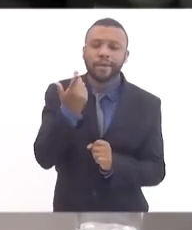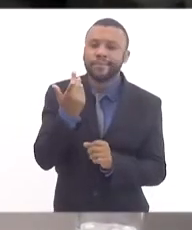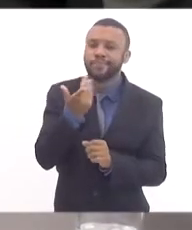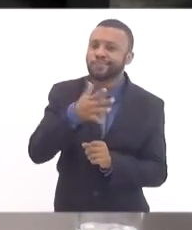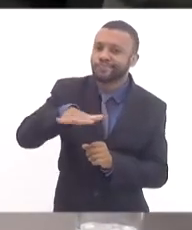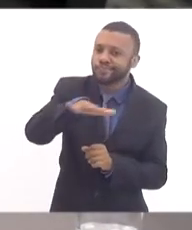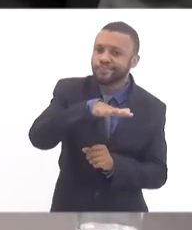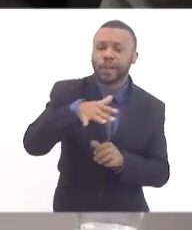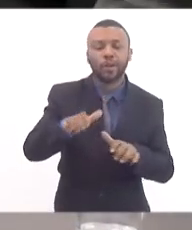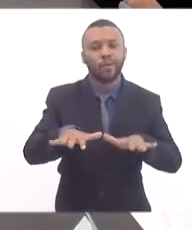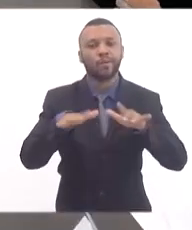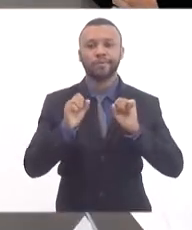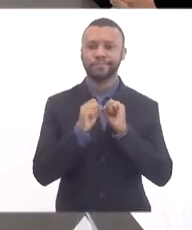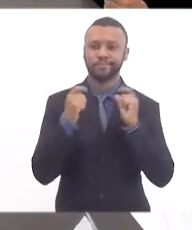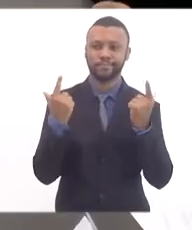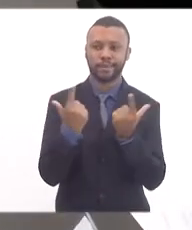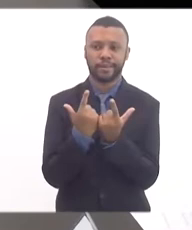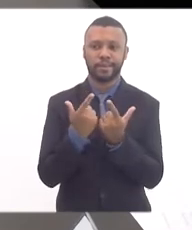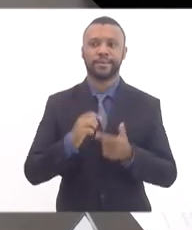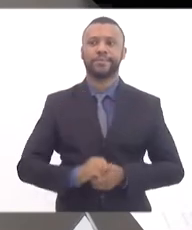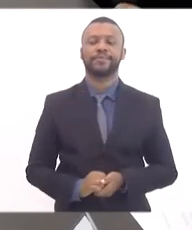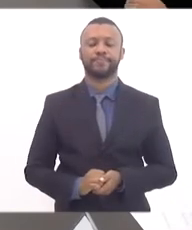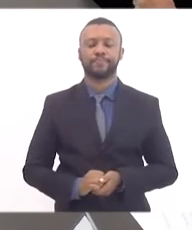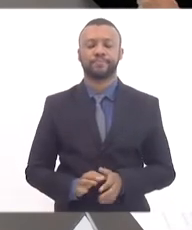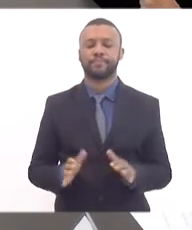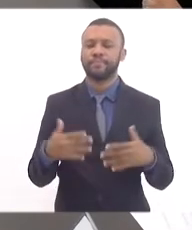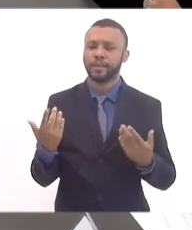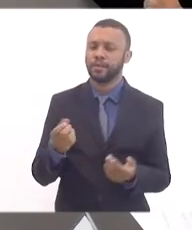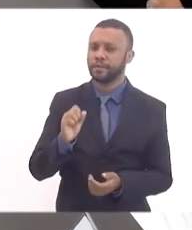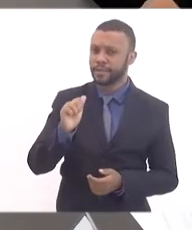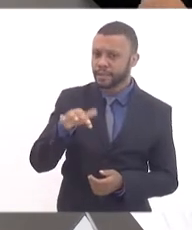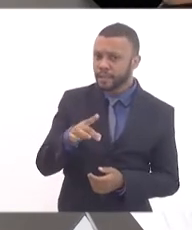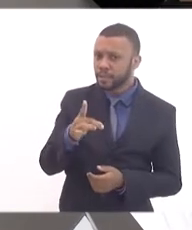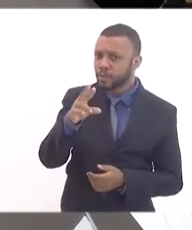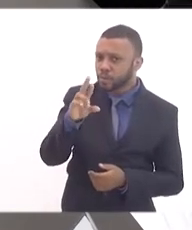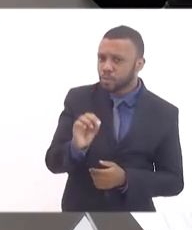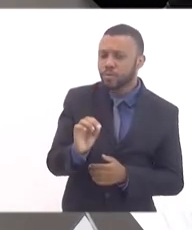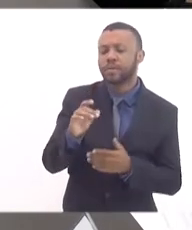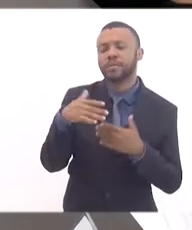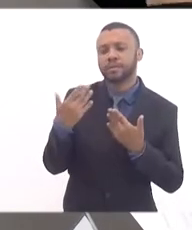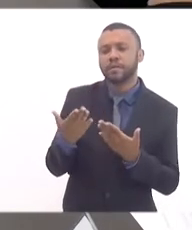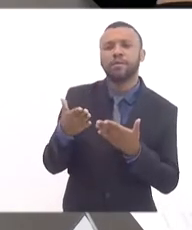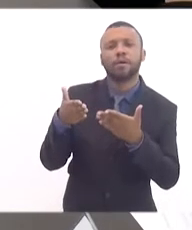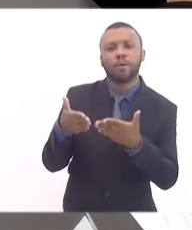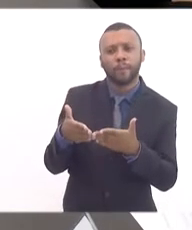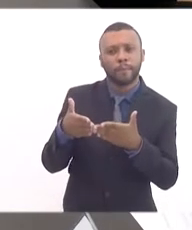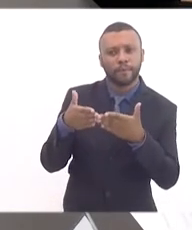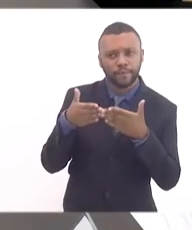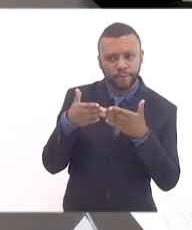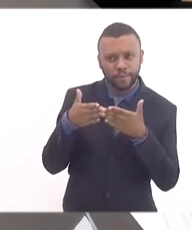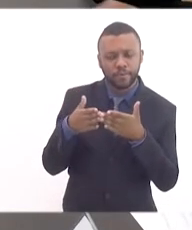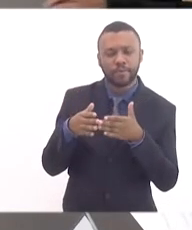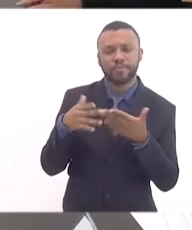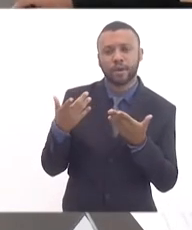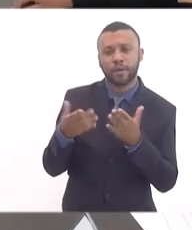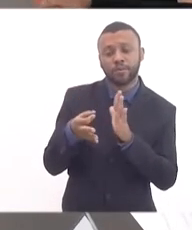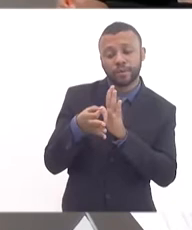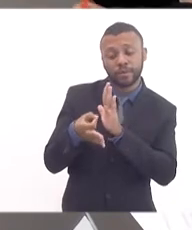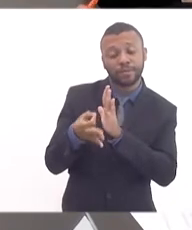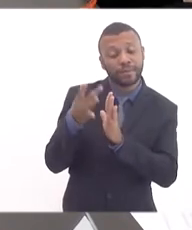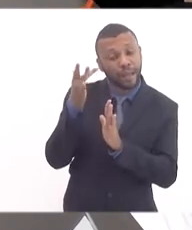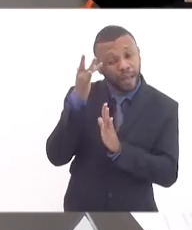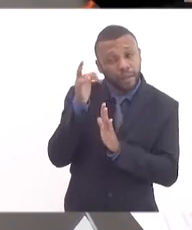Parlamento o Sandro Então você por favor e é que só acha que